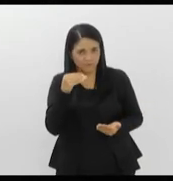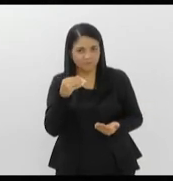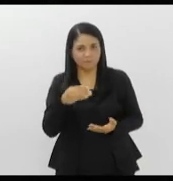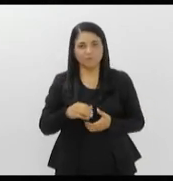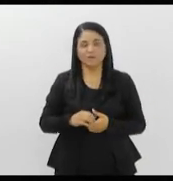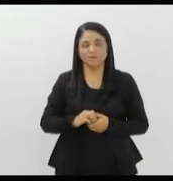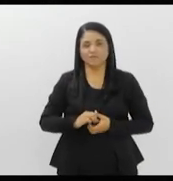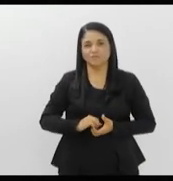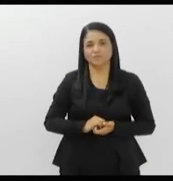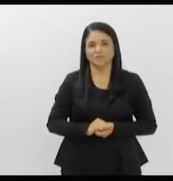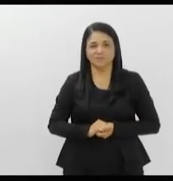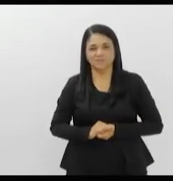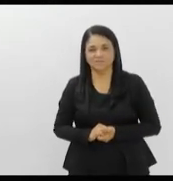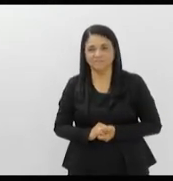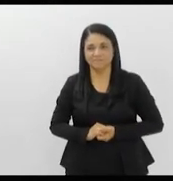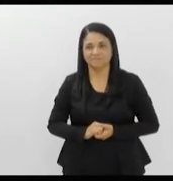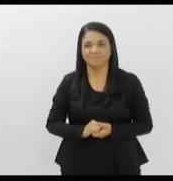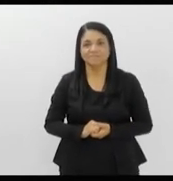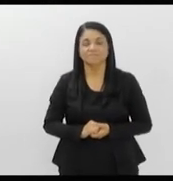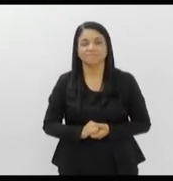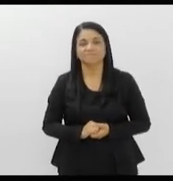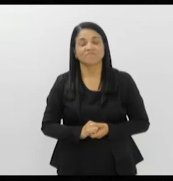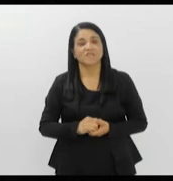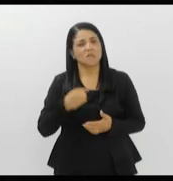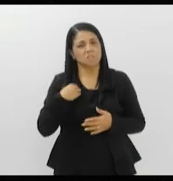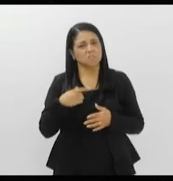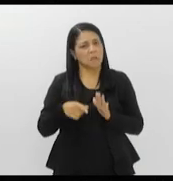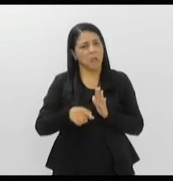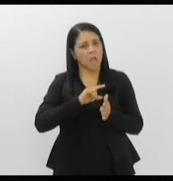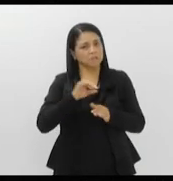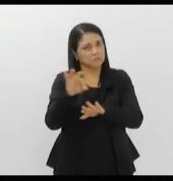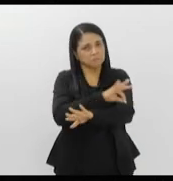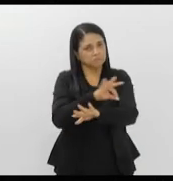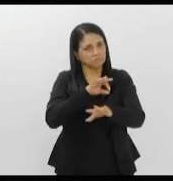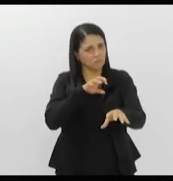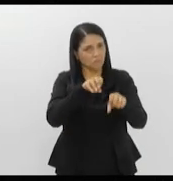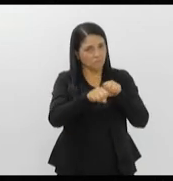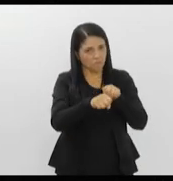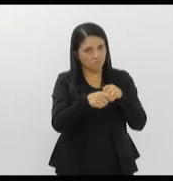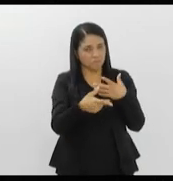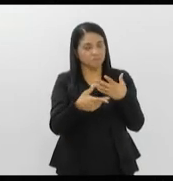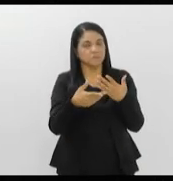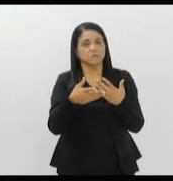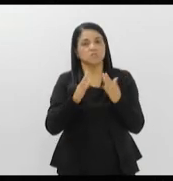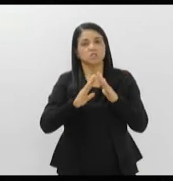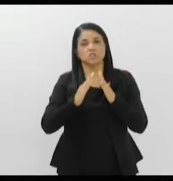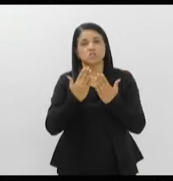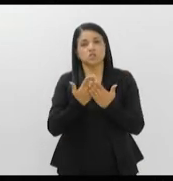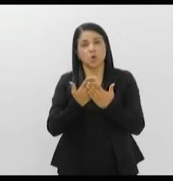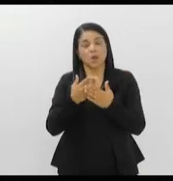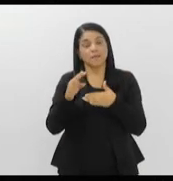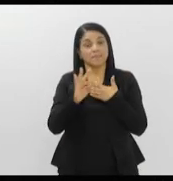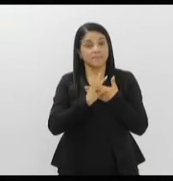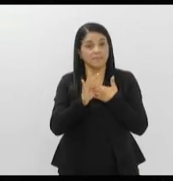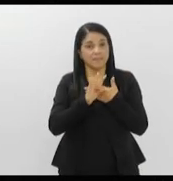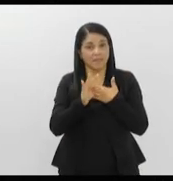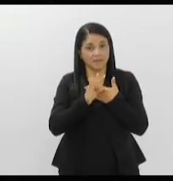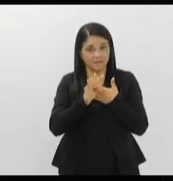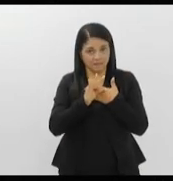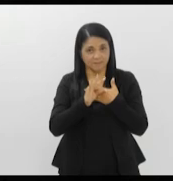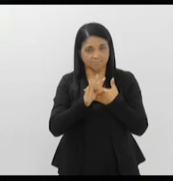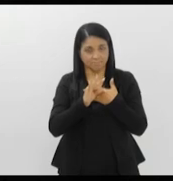não era nem ainda engenheiro, frequentava a Escola Técnica Nacional, de fazer um